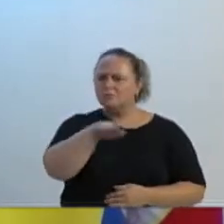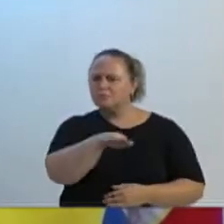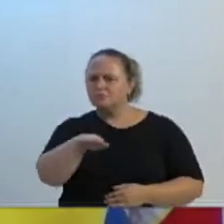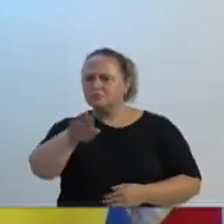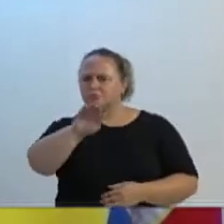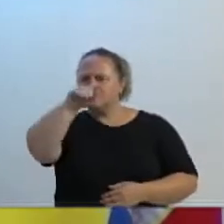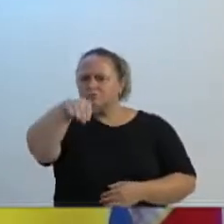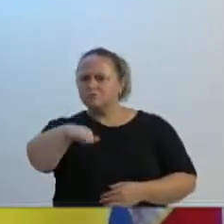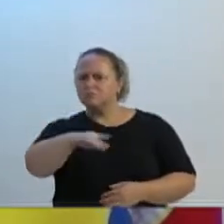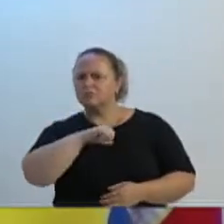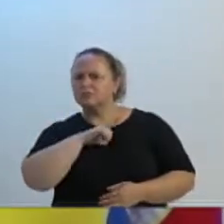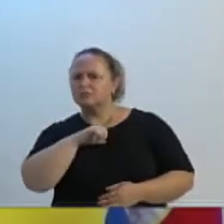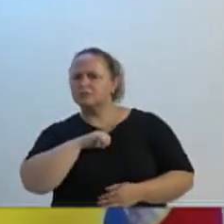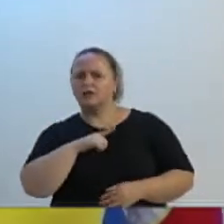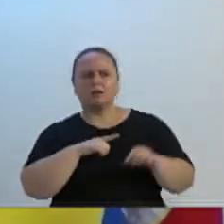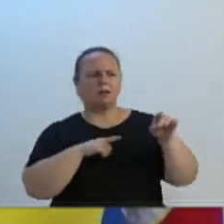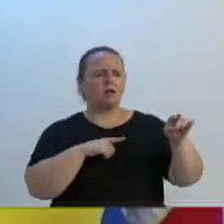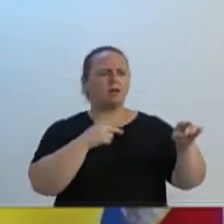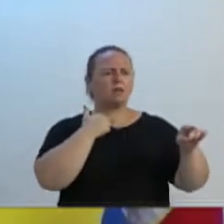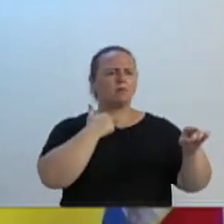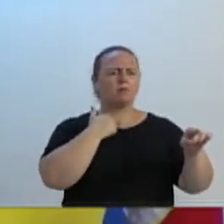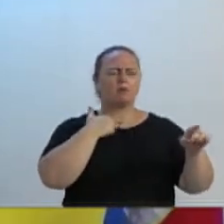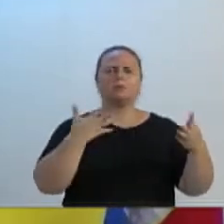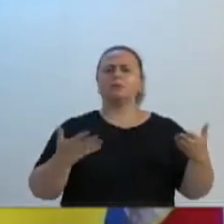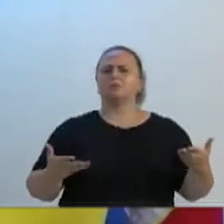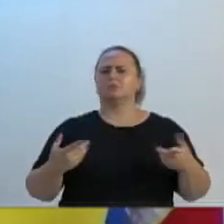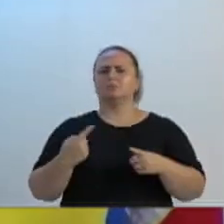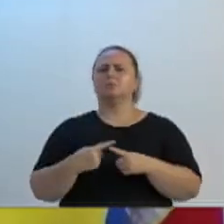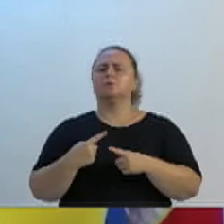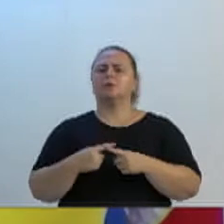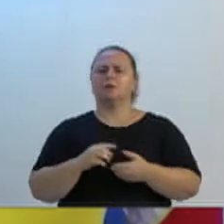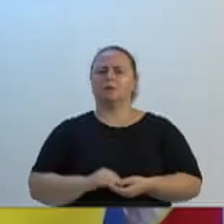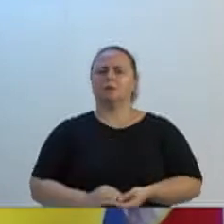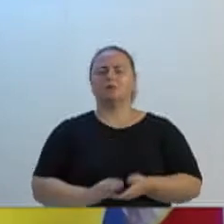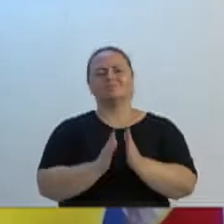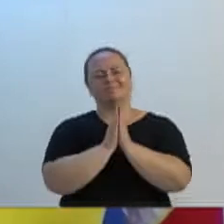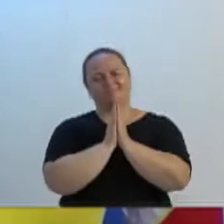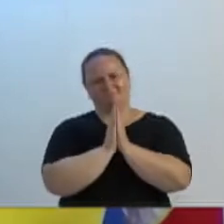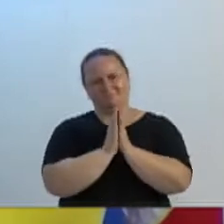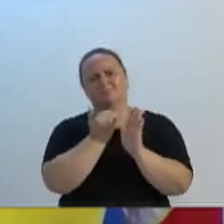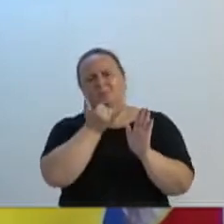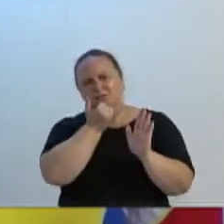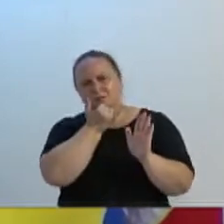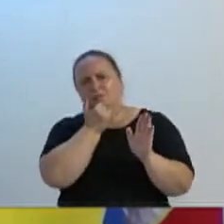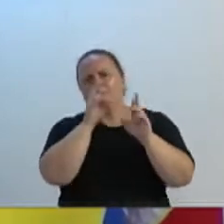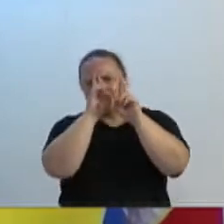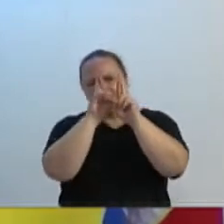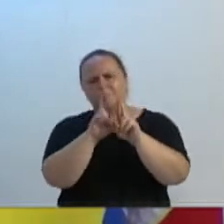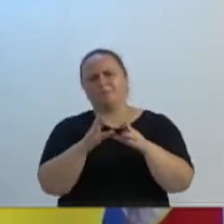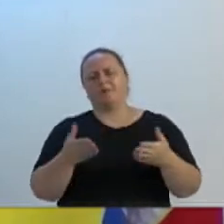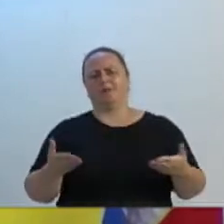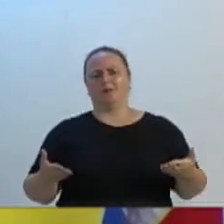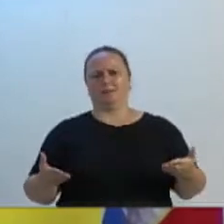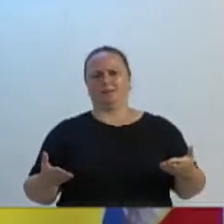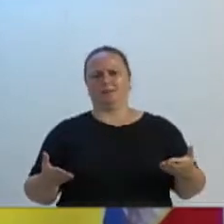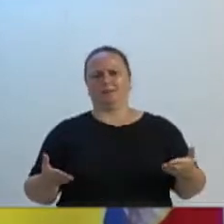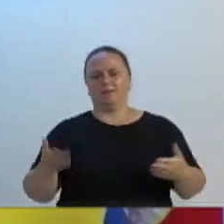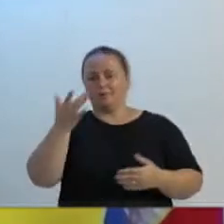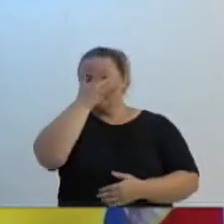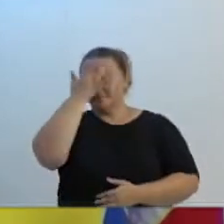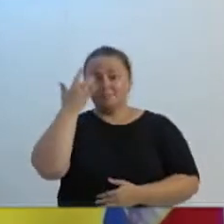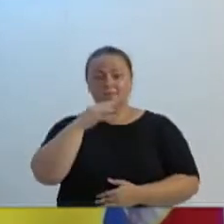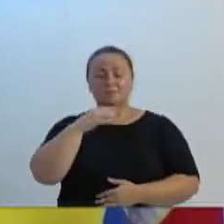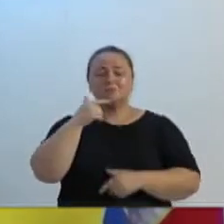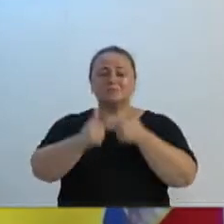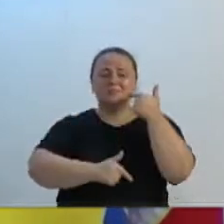olha para o lado não pode fazer mesmo local por favor vamos respeitar a sociedade principalmente o nosso pessoal que trabalha para